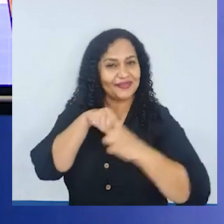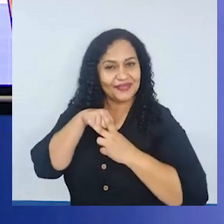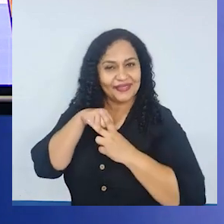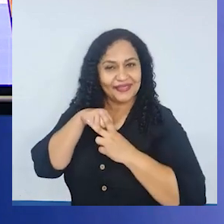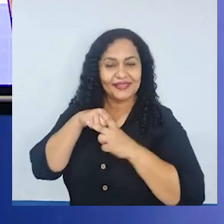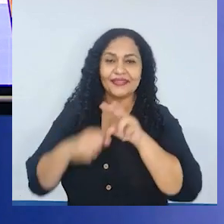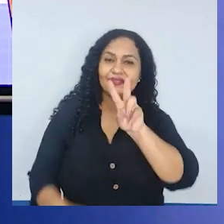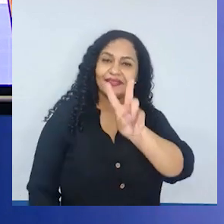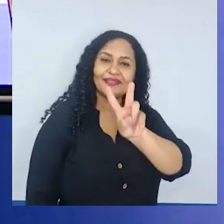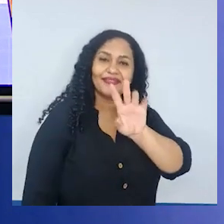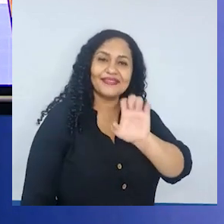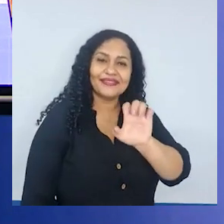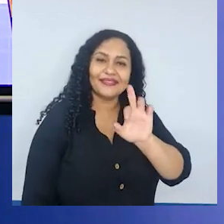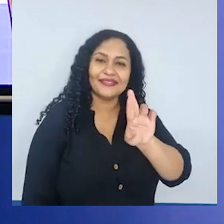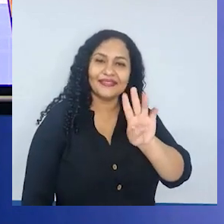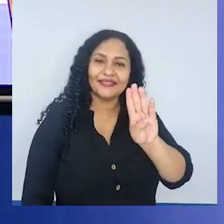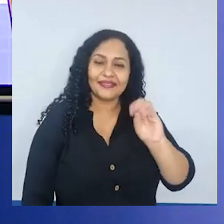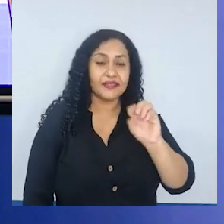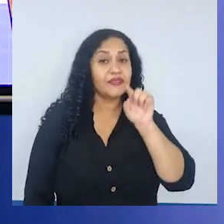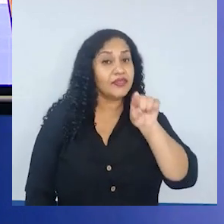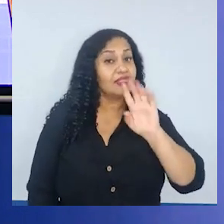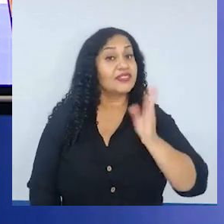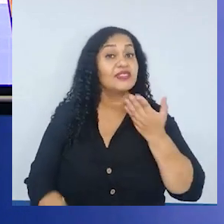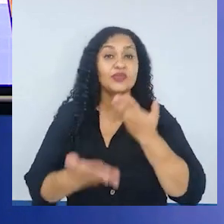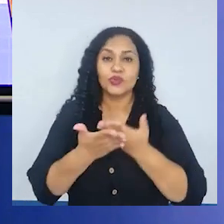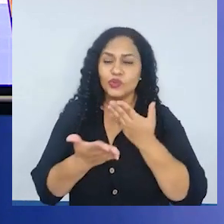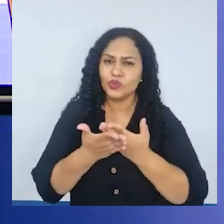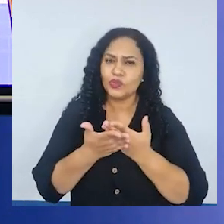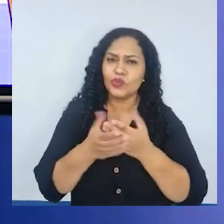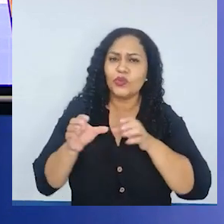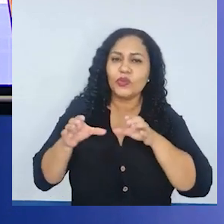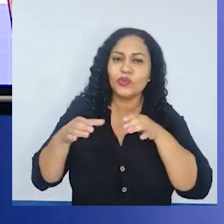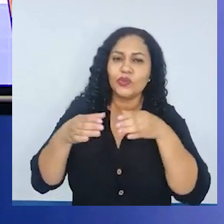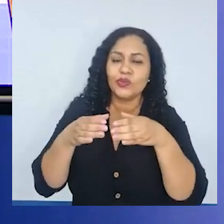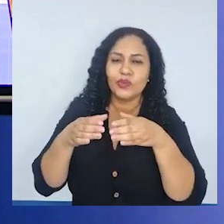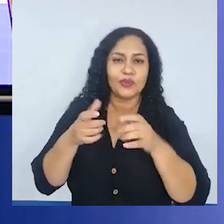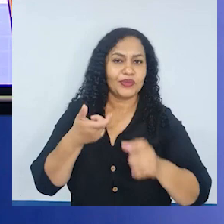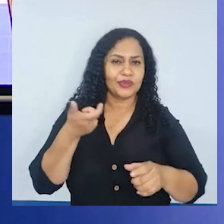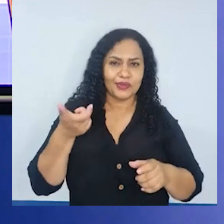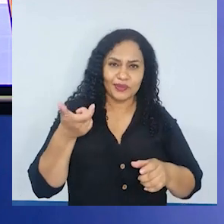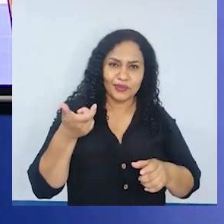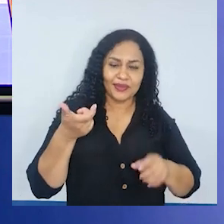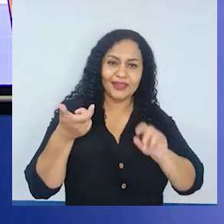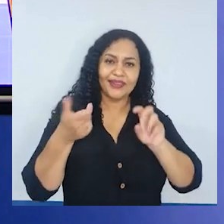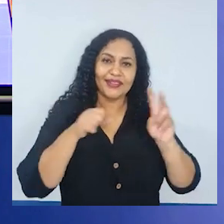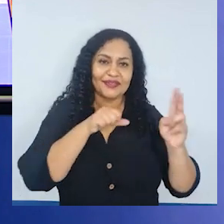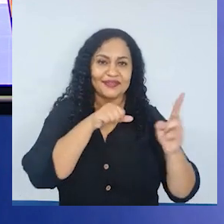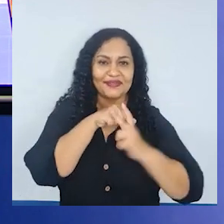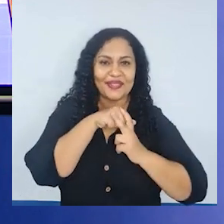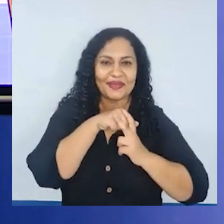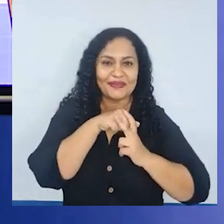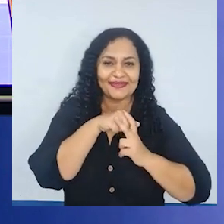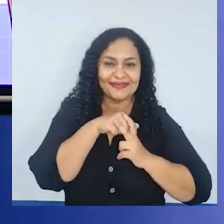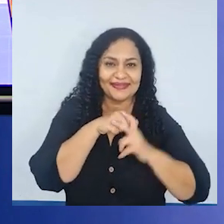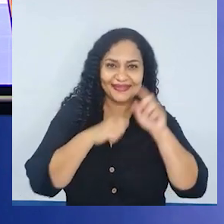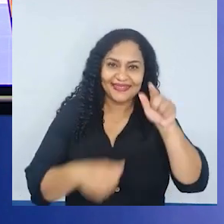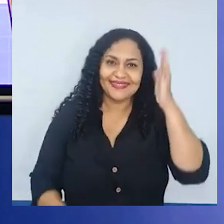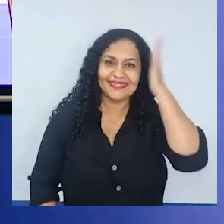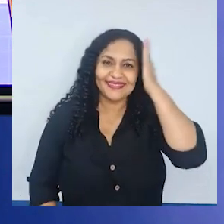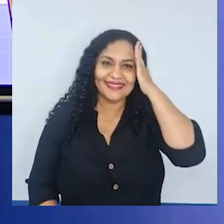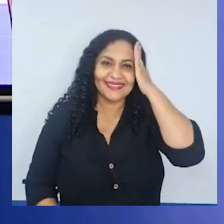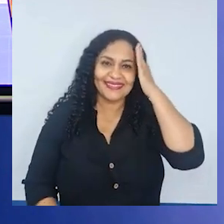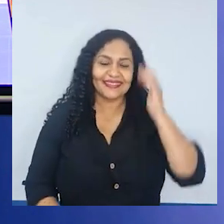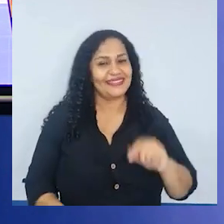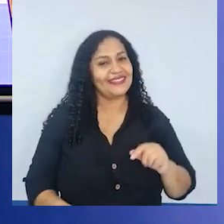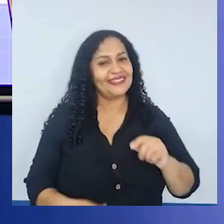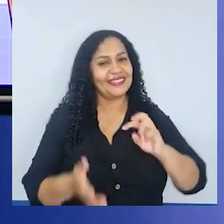Você já estudou na sua escola a classe de palavras que chamamos de verbo? Sabe qual